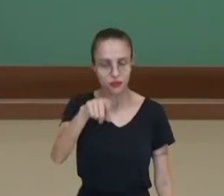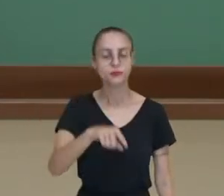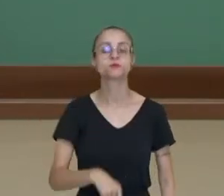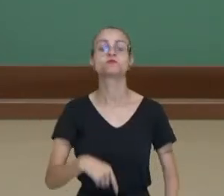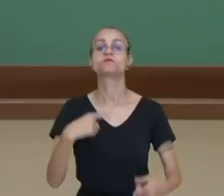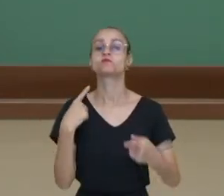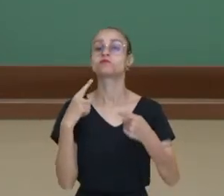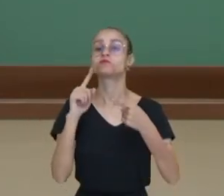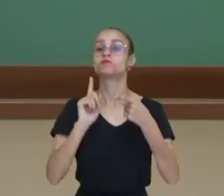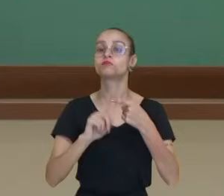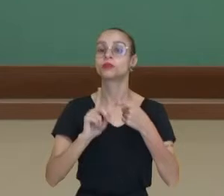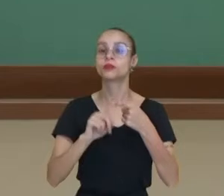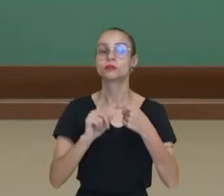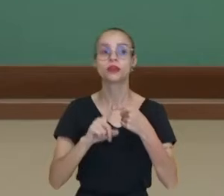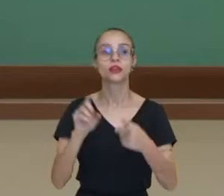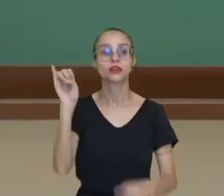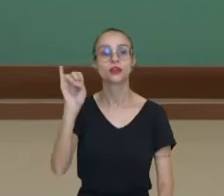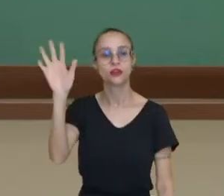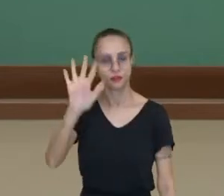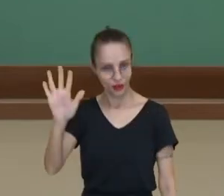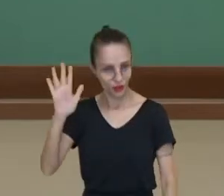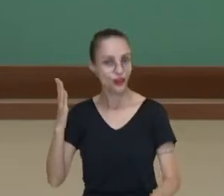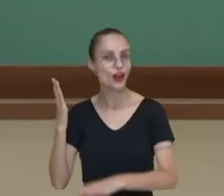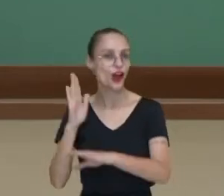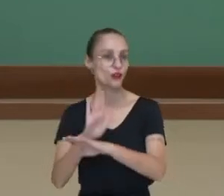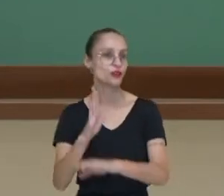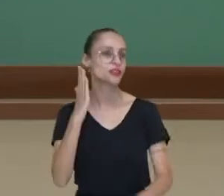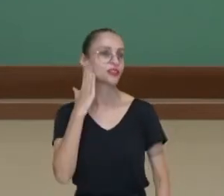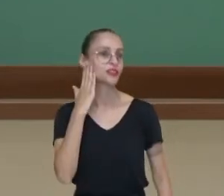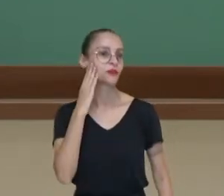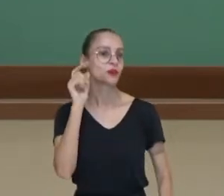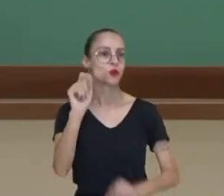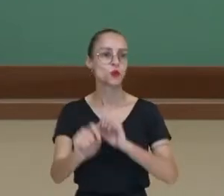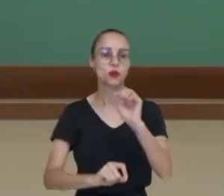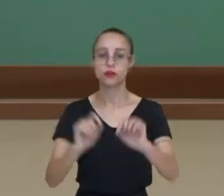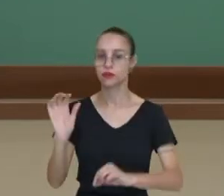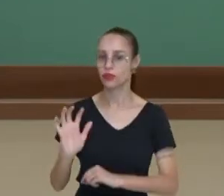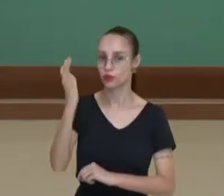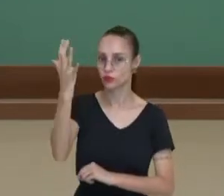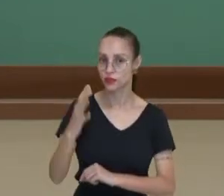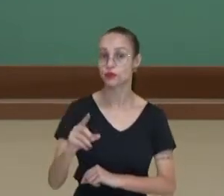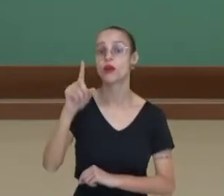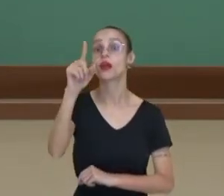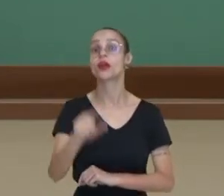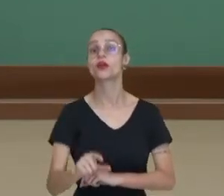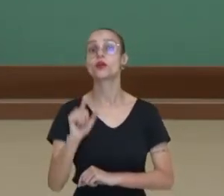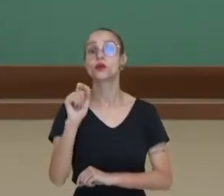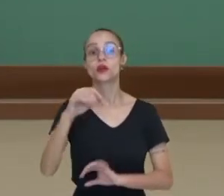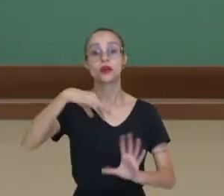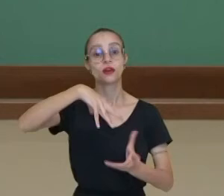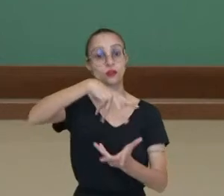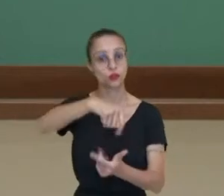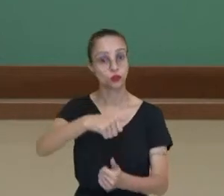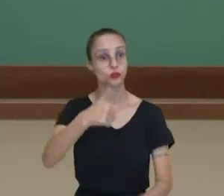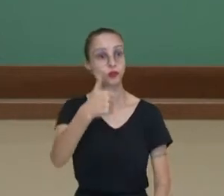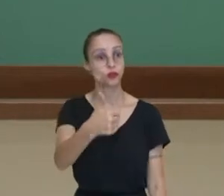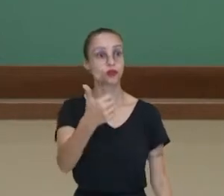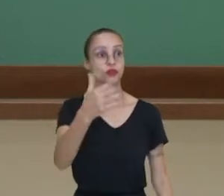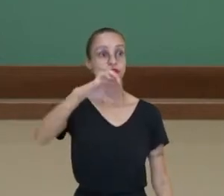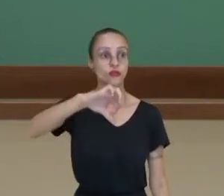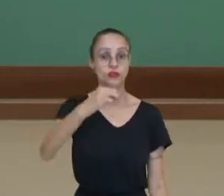primeira das questões, até a imagem te ajuda muito a saber o que está acontecendo no mundo. O que estava acontecendo no mundo em